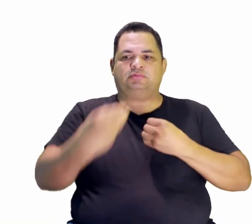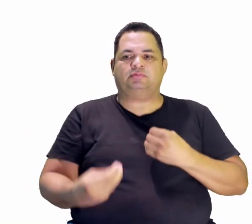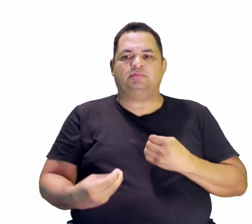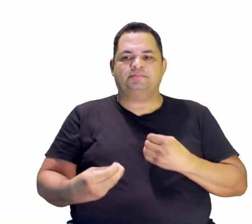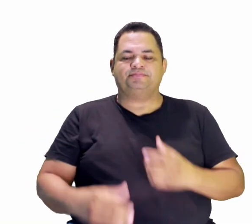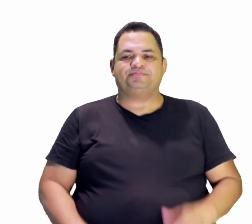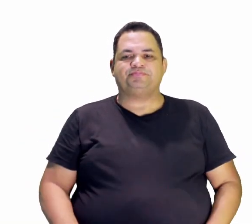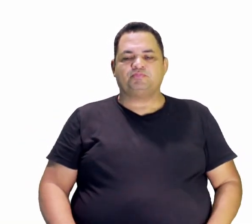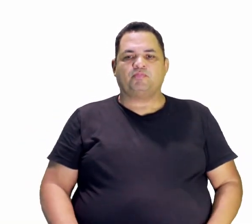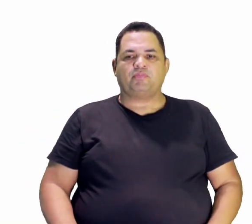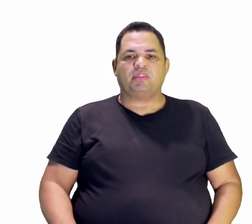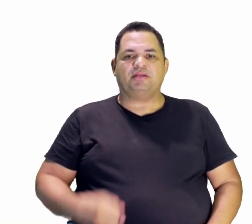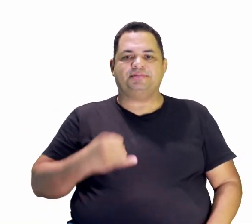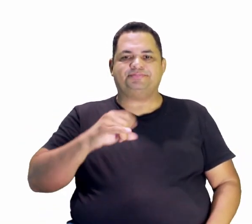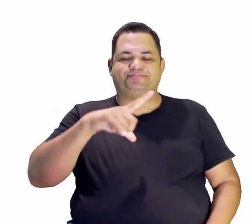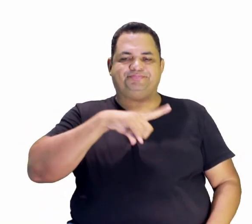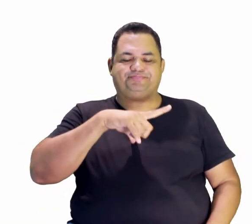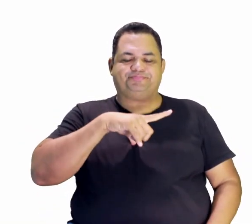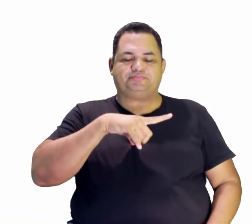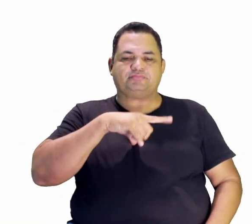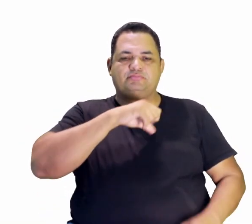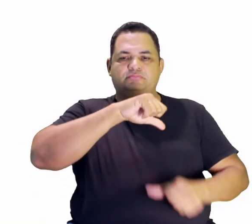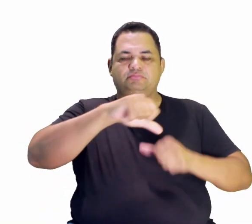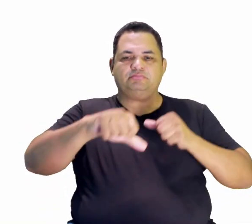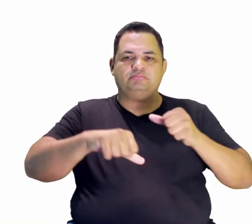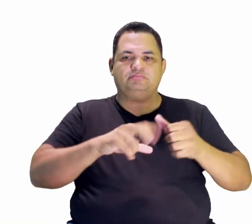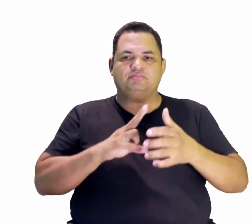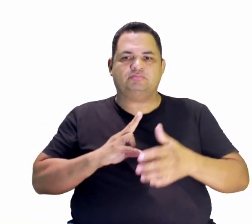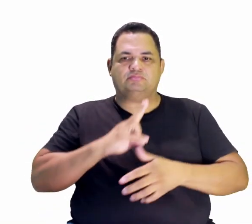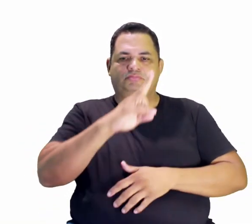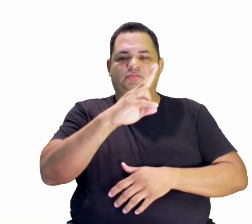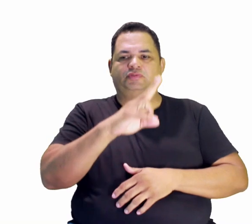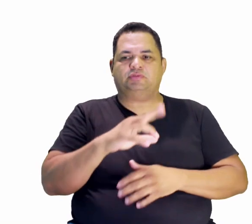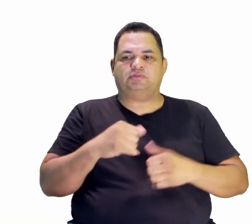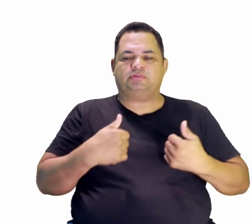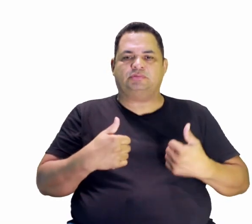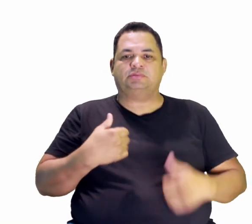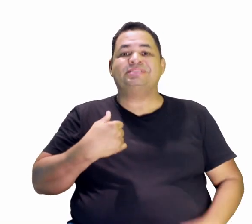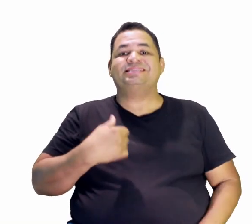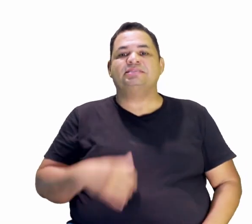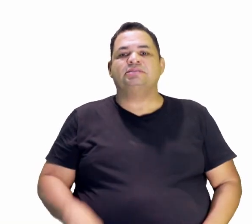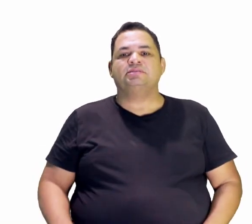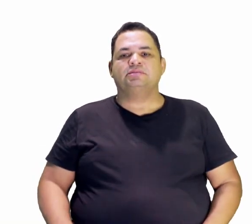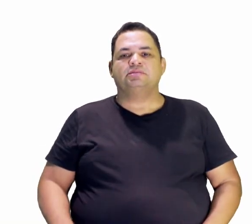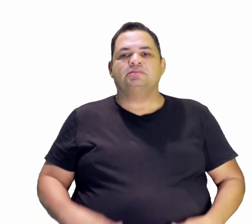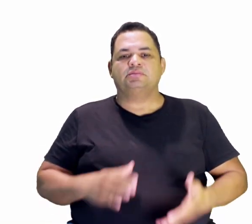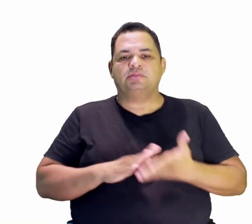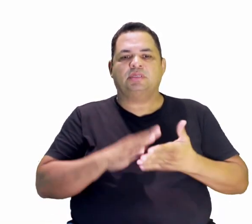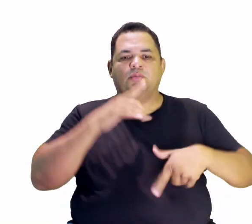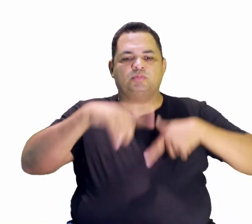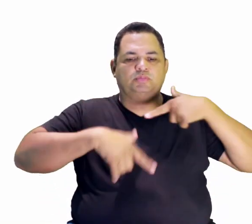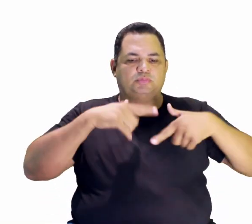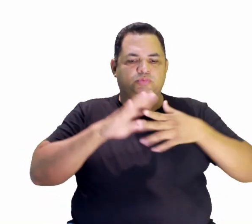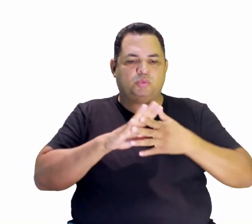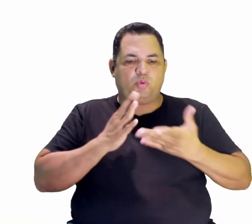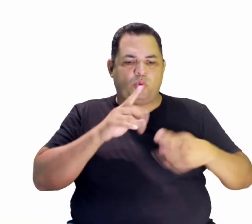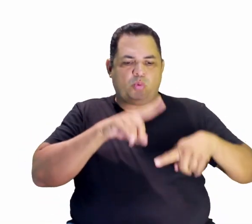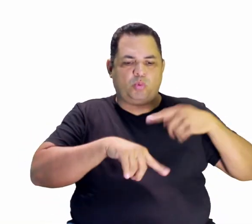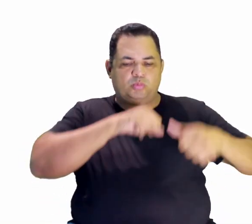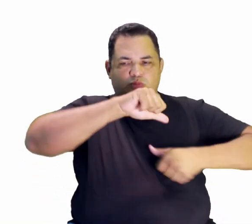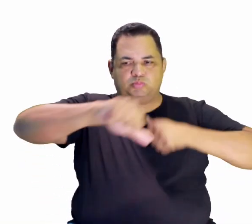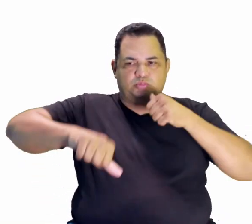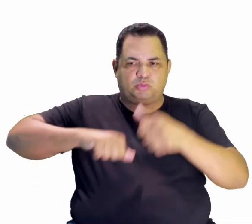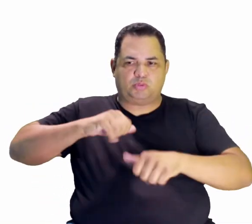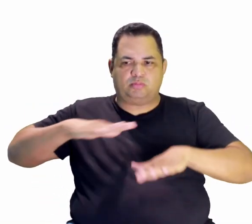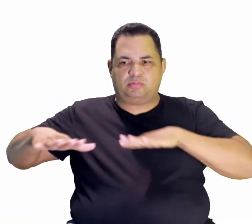que pode alterar o estado de movimento é o que nós chamamos de força. Força é uma ação sobre o corpo que modifica o seu estado